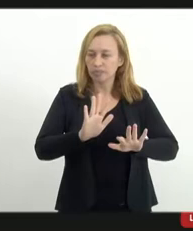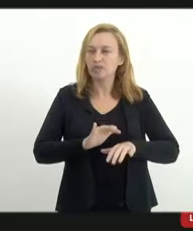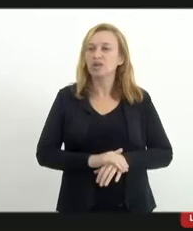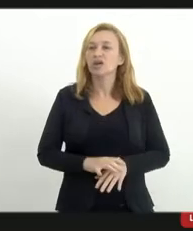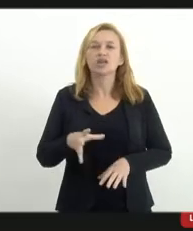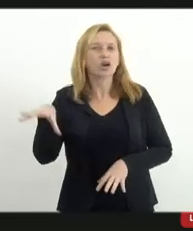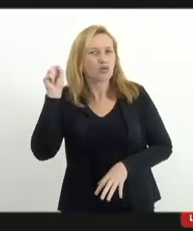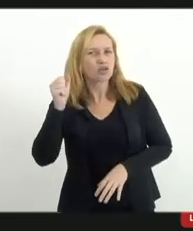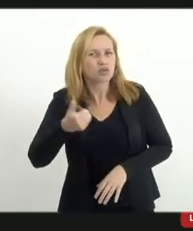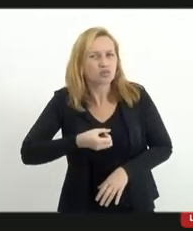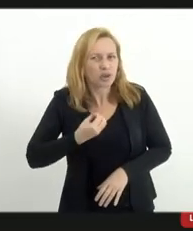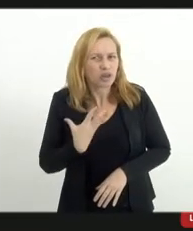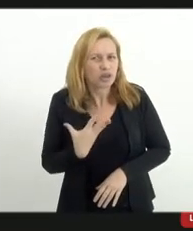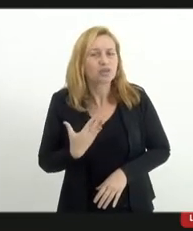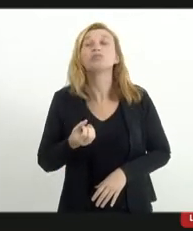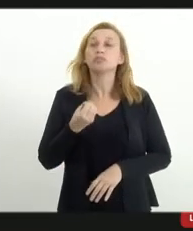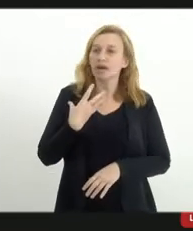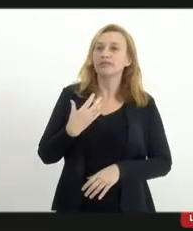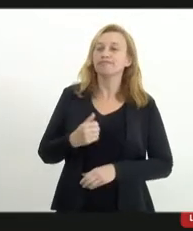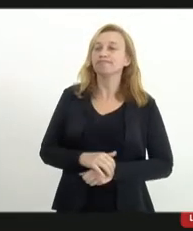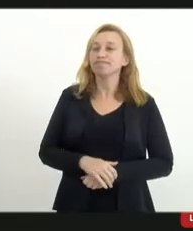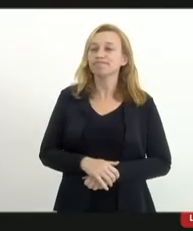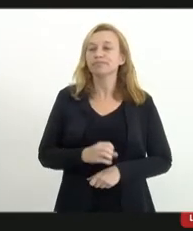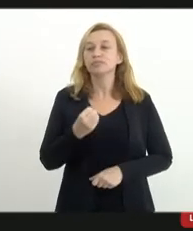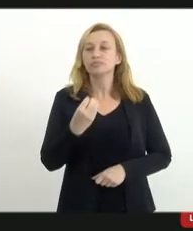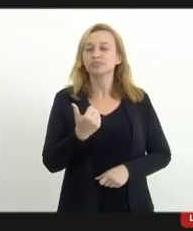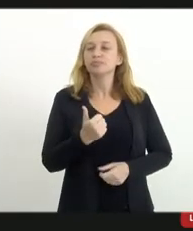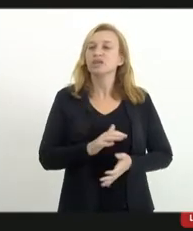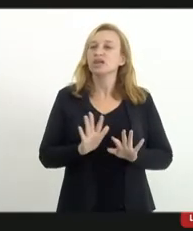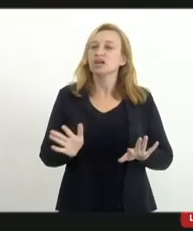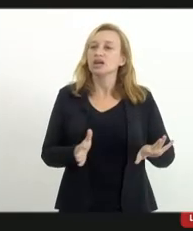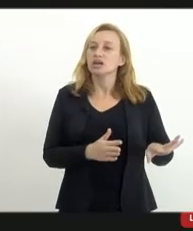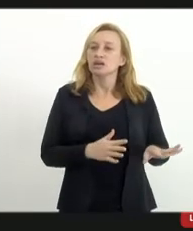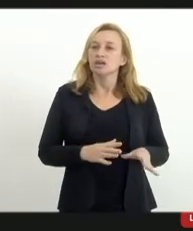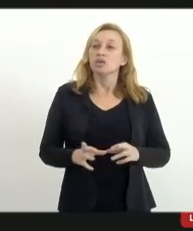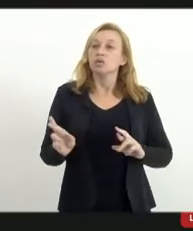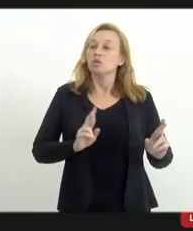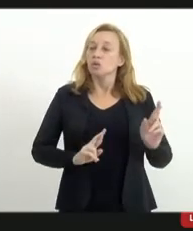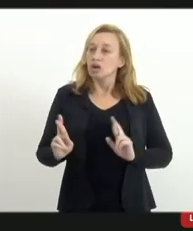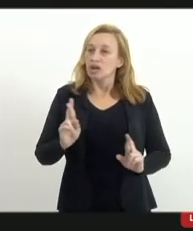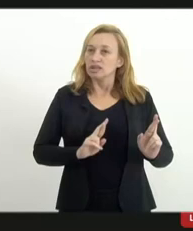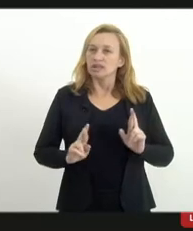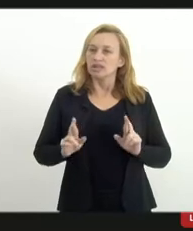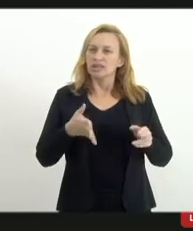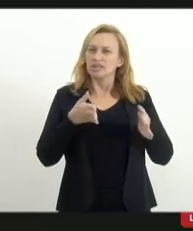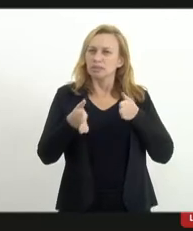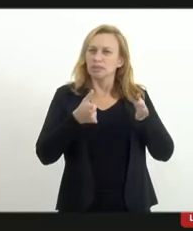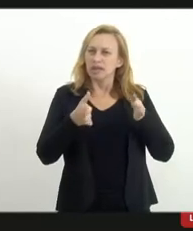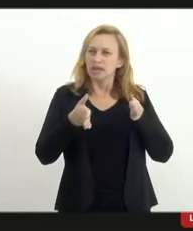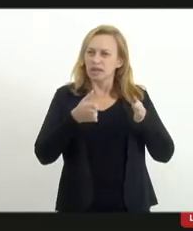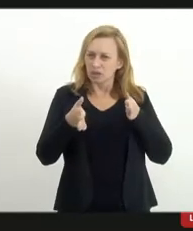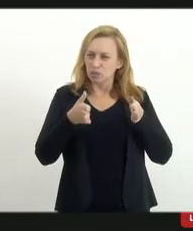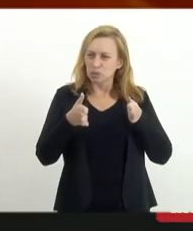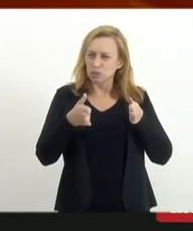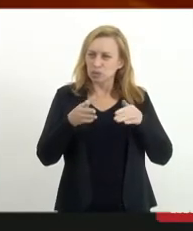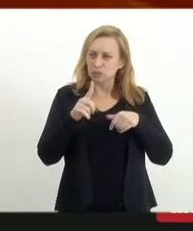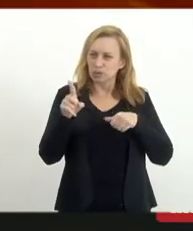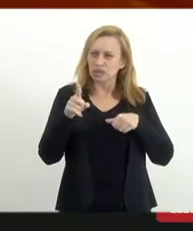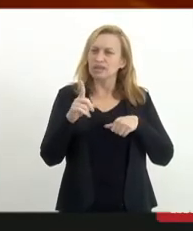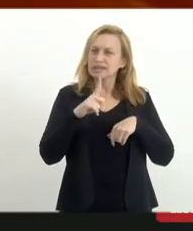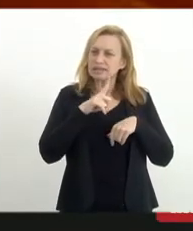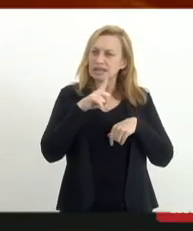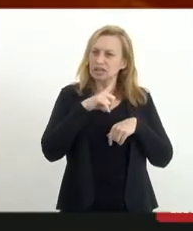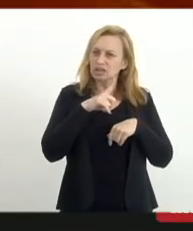Está ouvindo bem? Muito bem. Tá. Em relação a esse prazo vacacional, existe